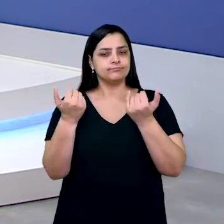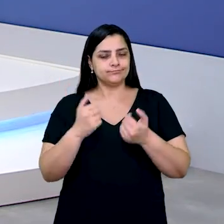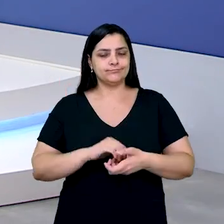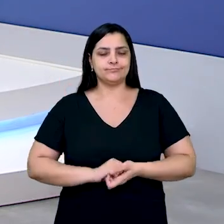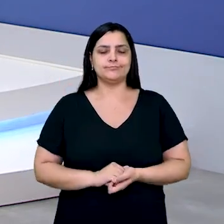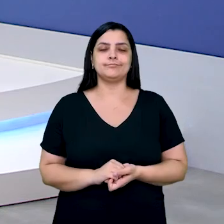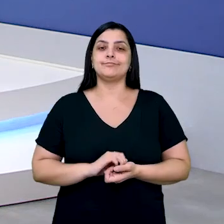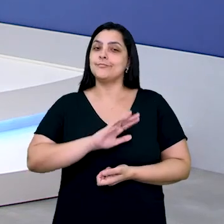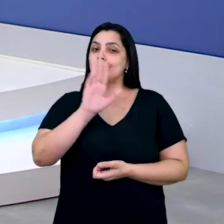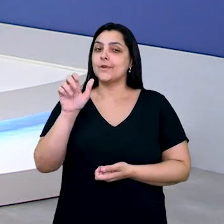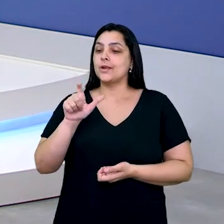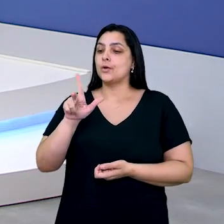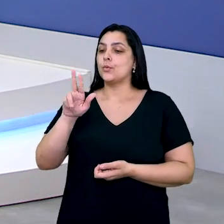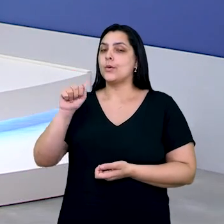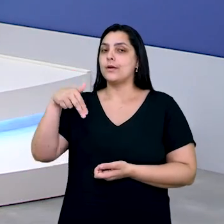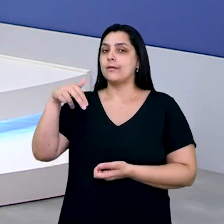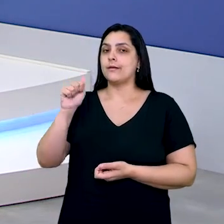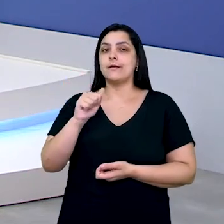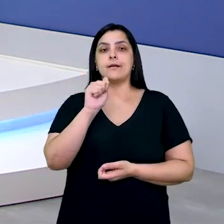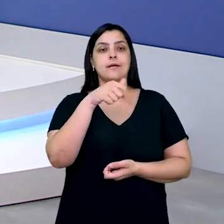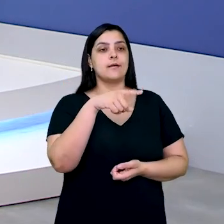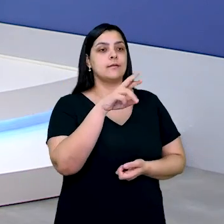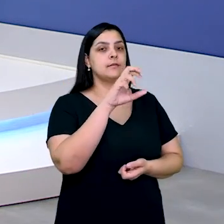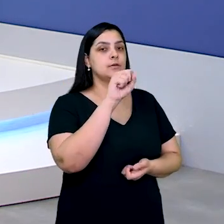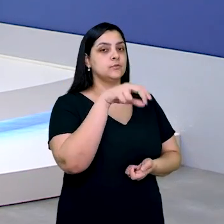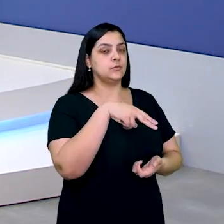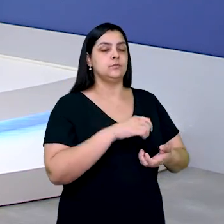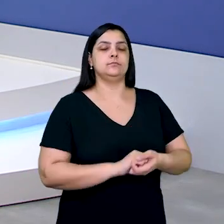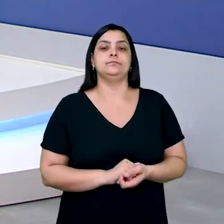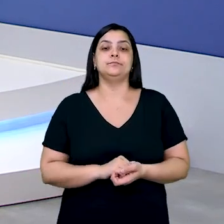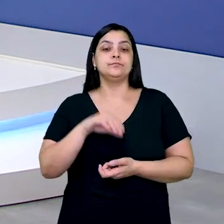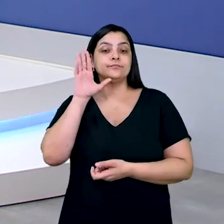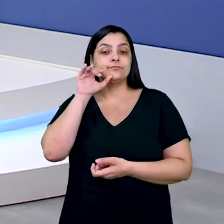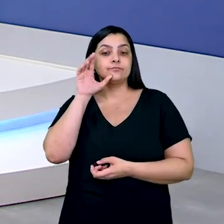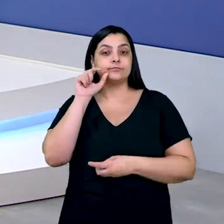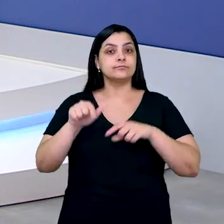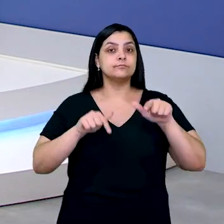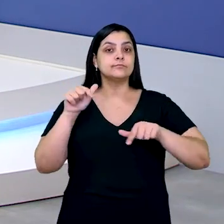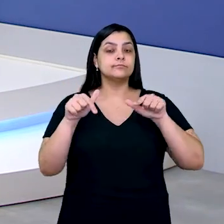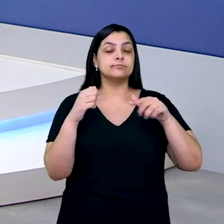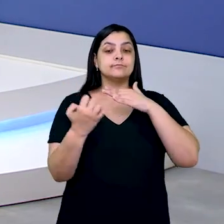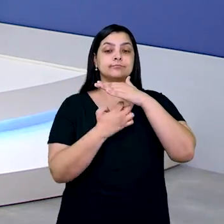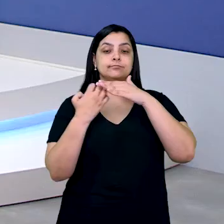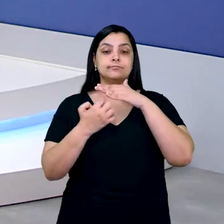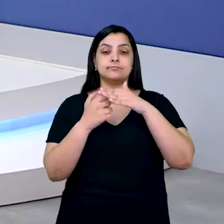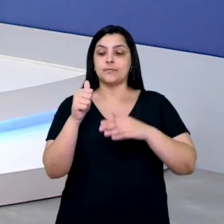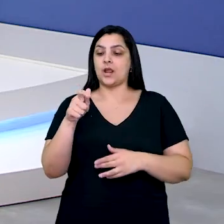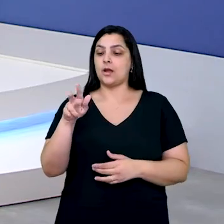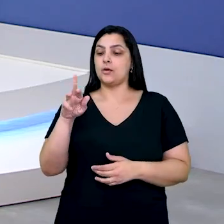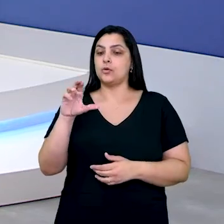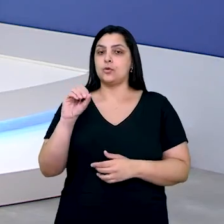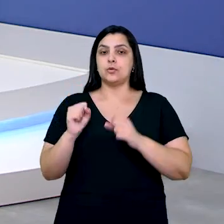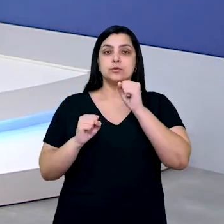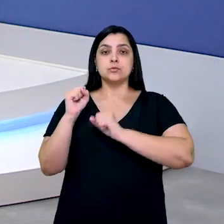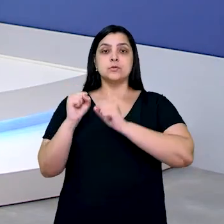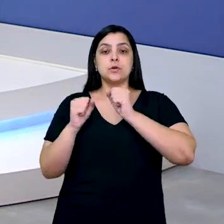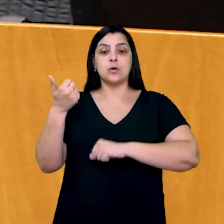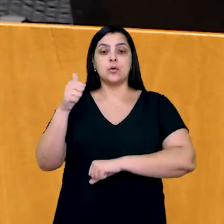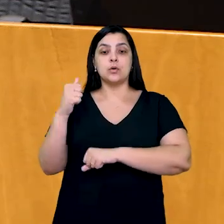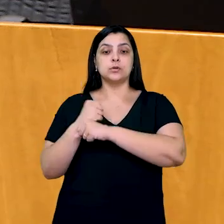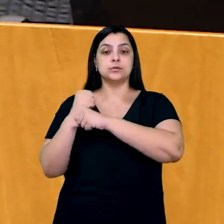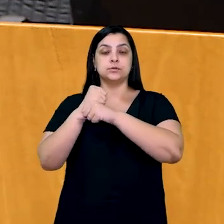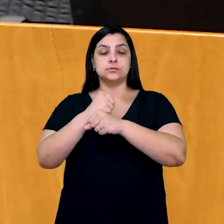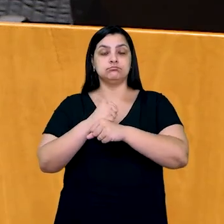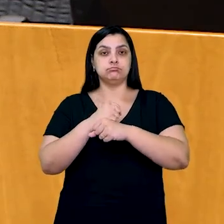Michele. Olá, Luana. Oi, Anderson. O trabalhador prestou serviços para a empresa agroindustrial por 11